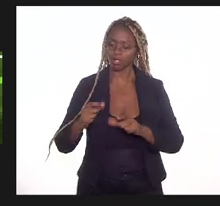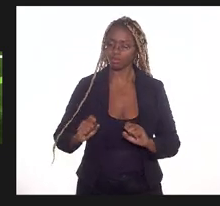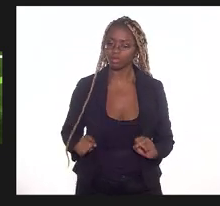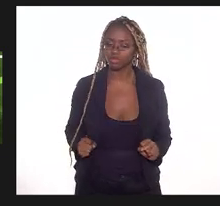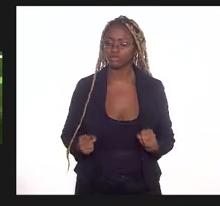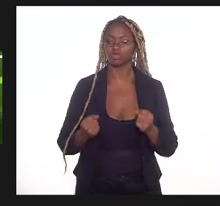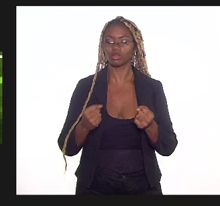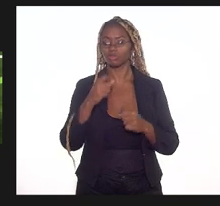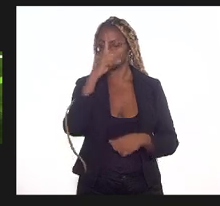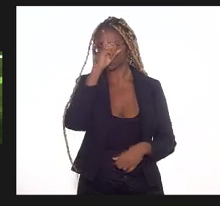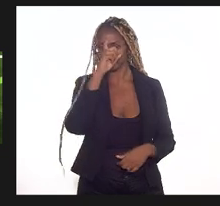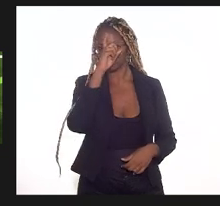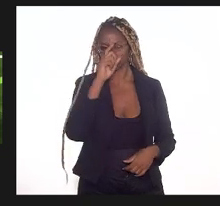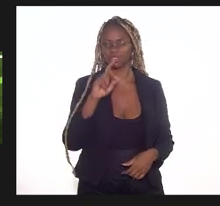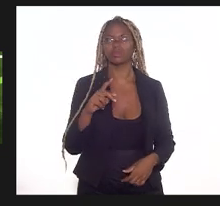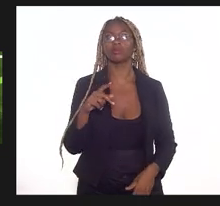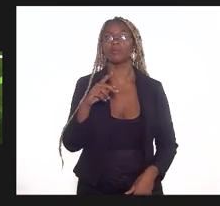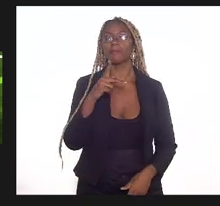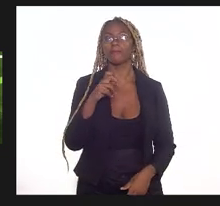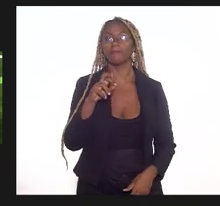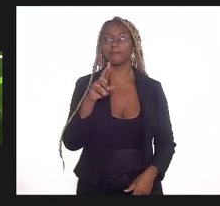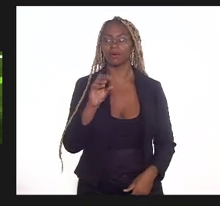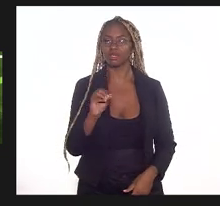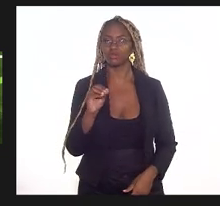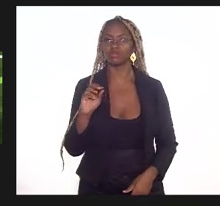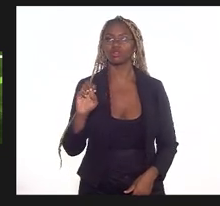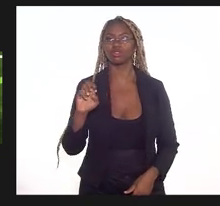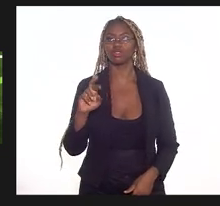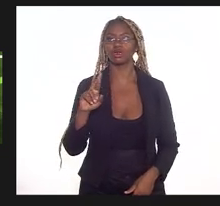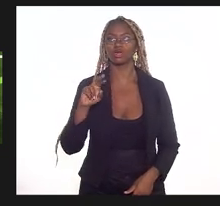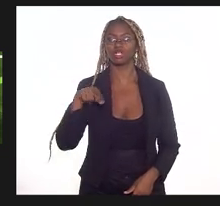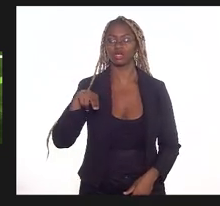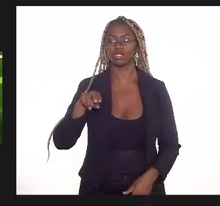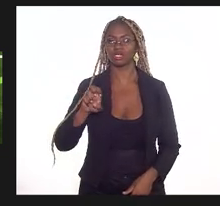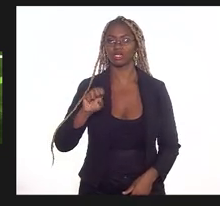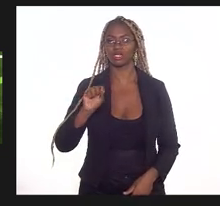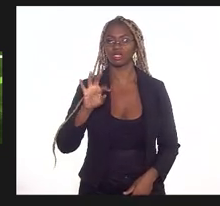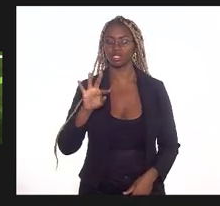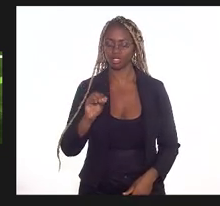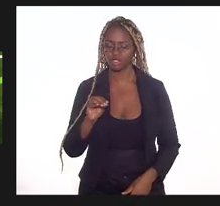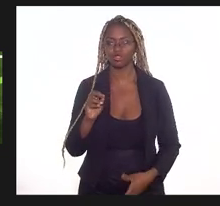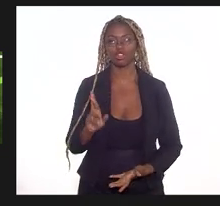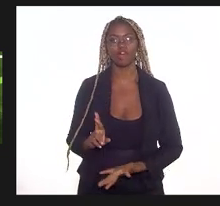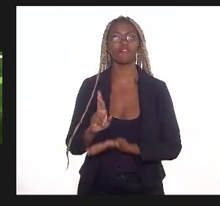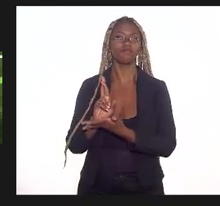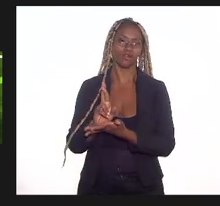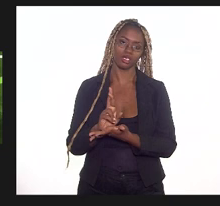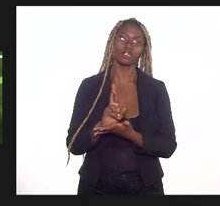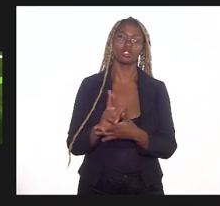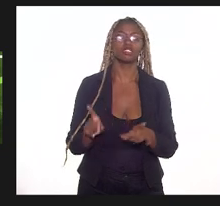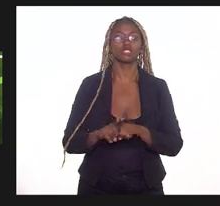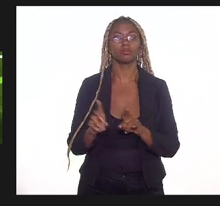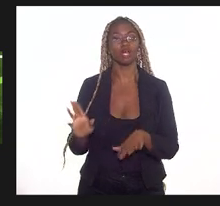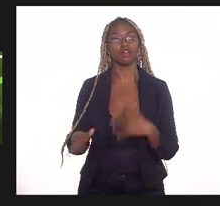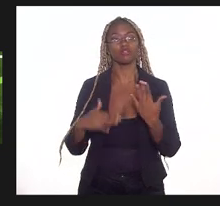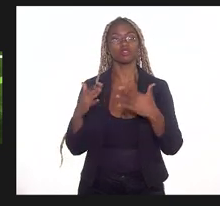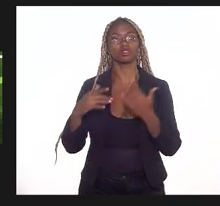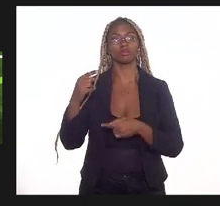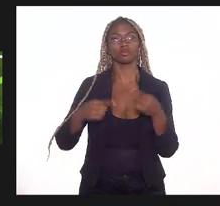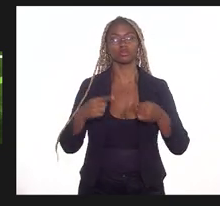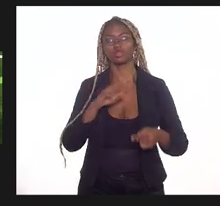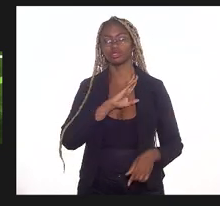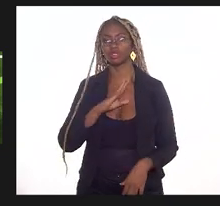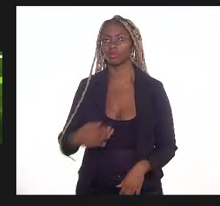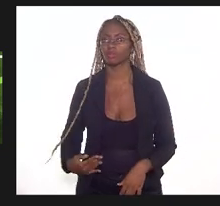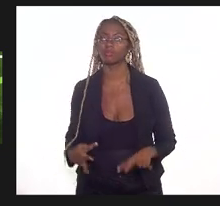que o Hospital Pedro Ernesto seja referenciado e a gente avance cada dia mais com as políticas públicas para todos os